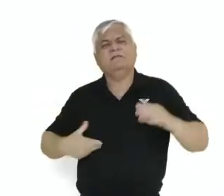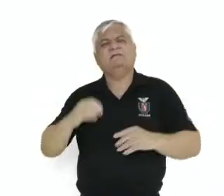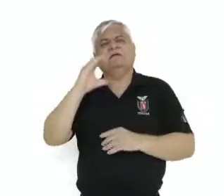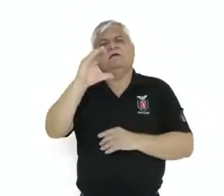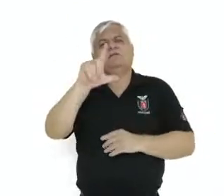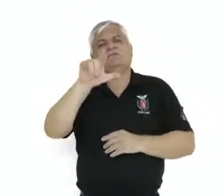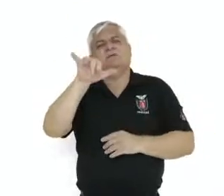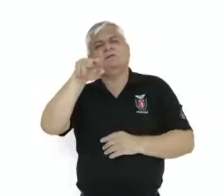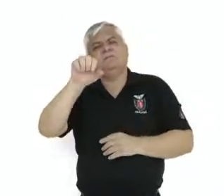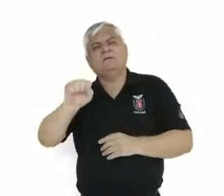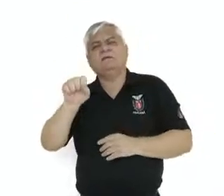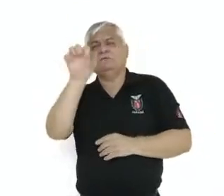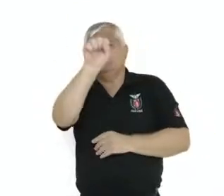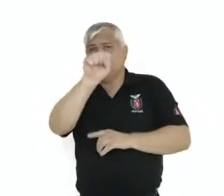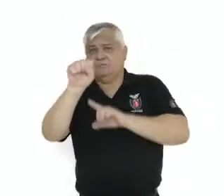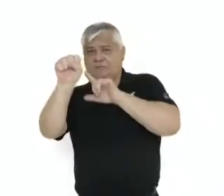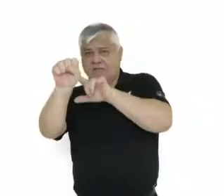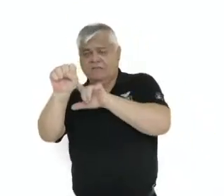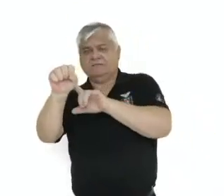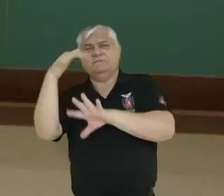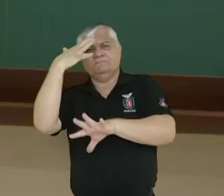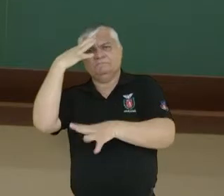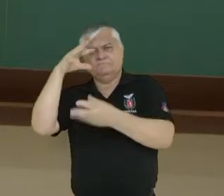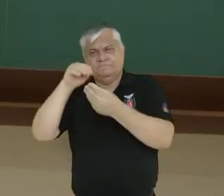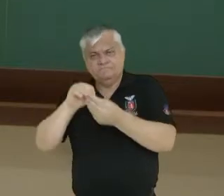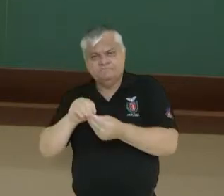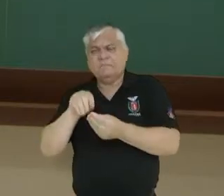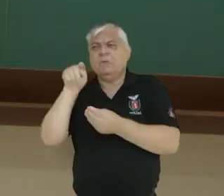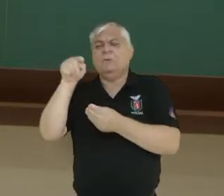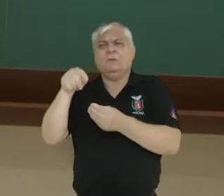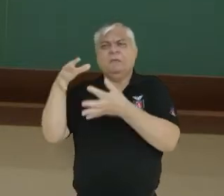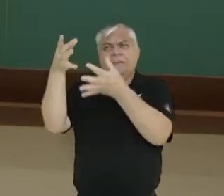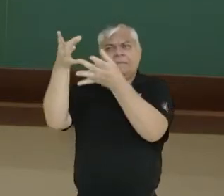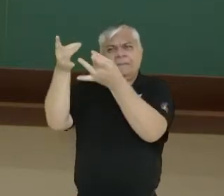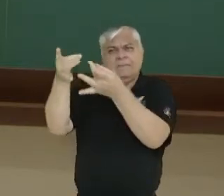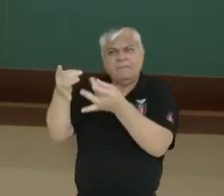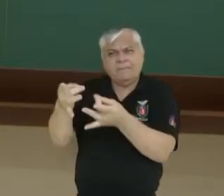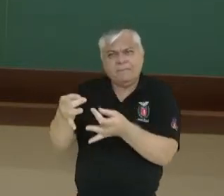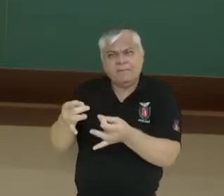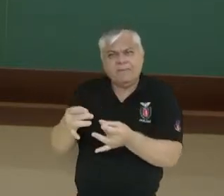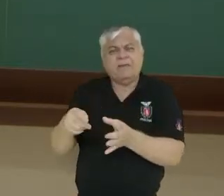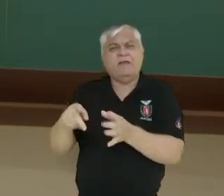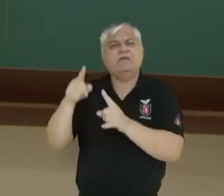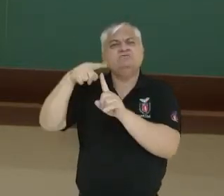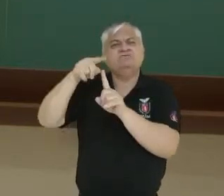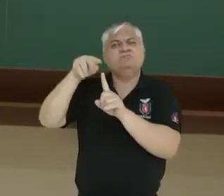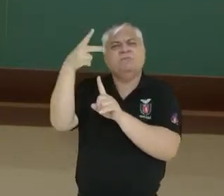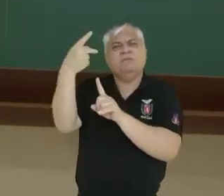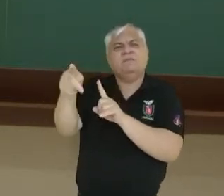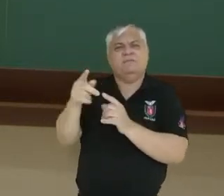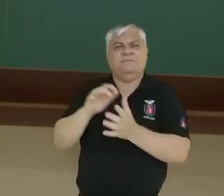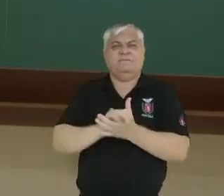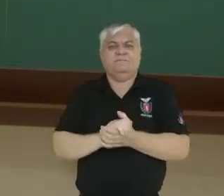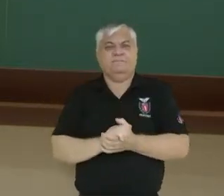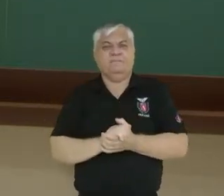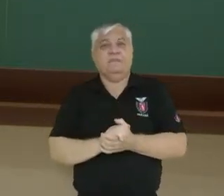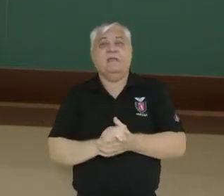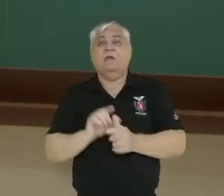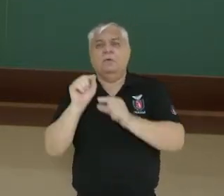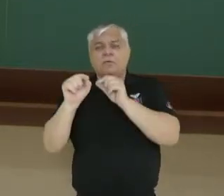região sudeste, compreendendo as peculiaridades dos tipos climáticos dessa parte do Brasil. O que